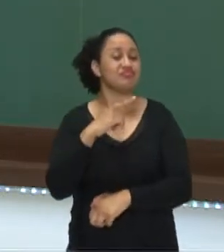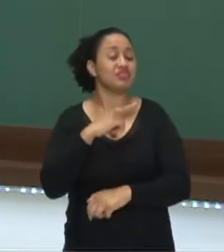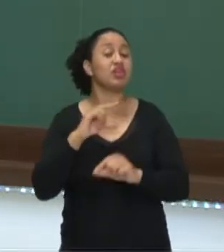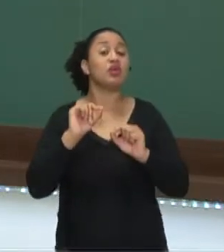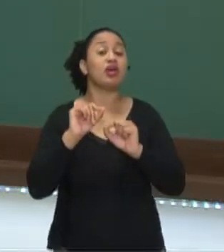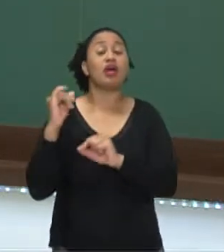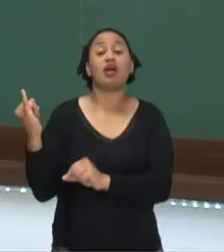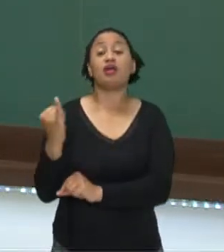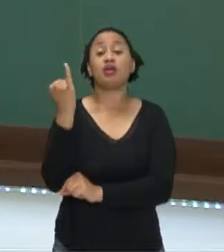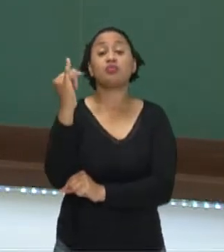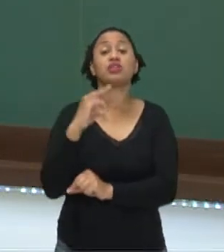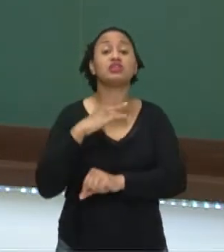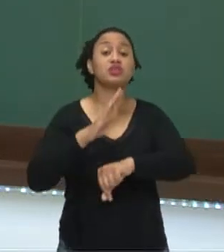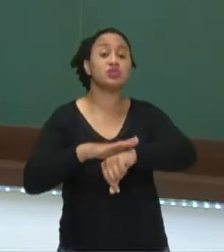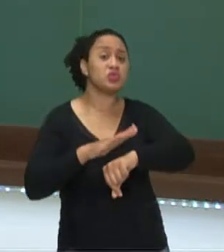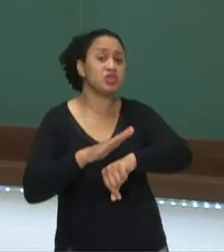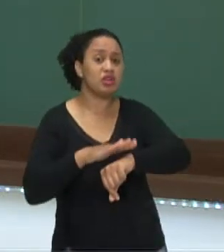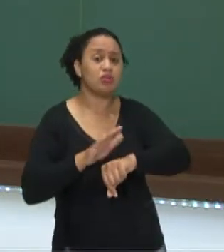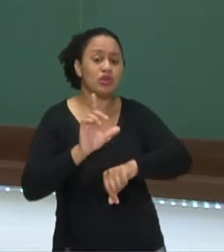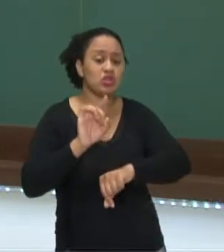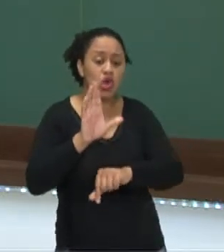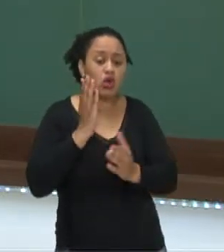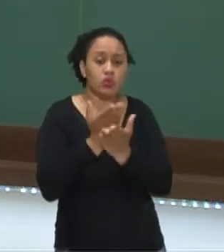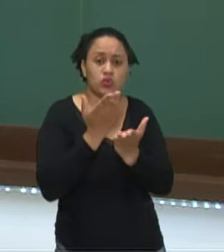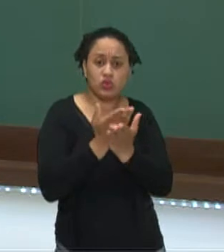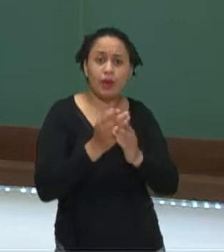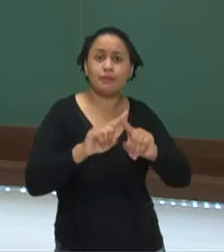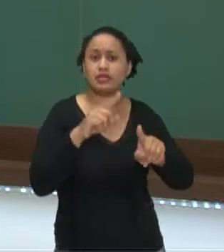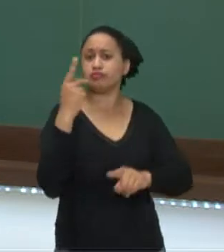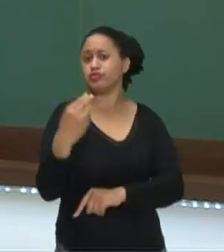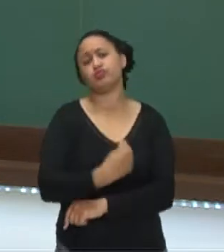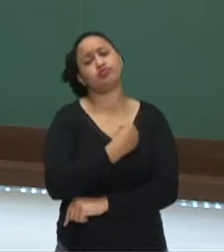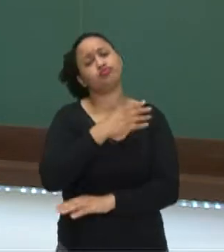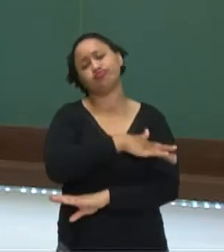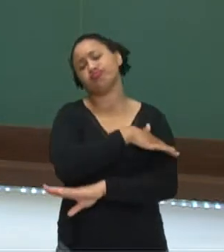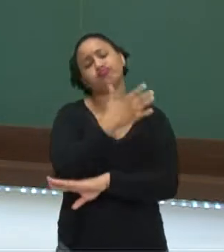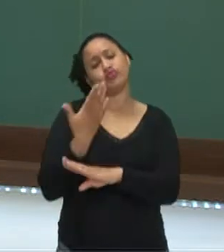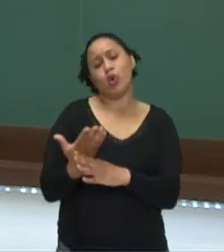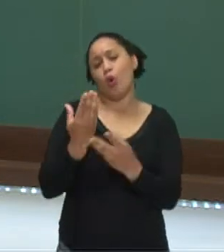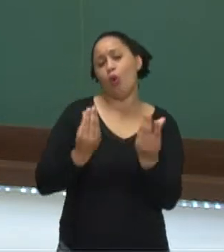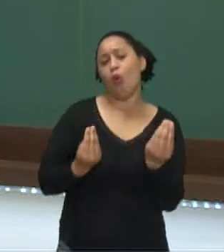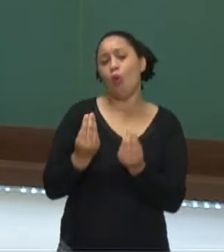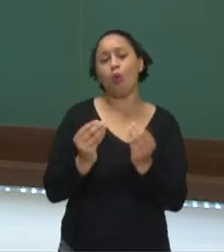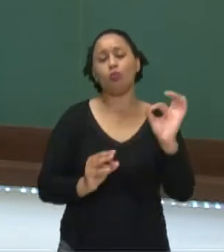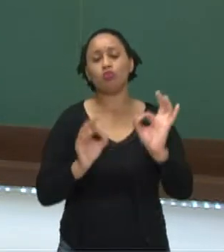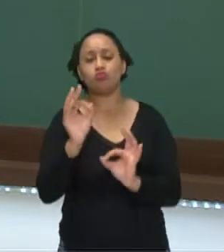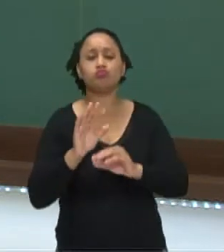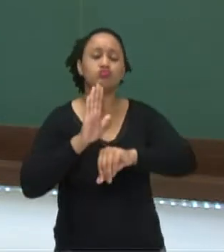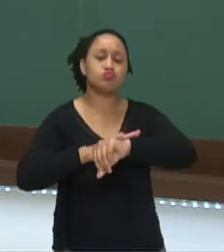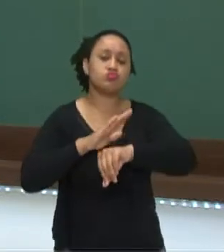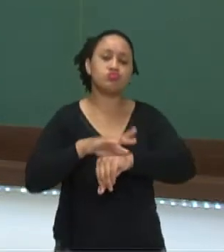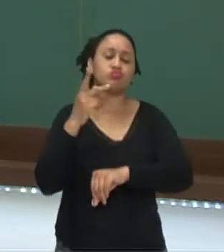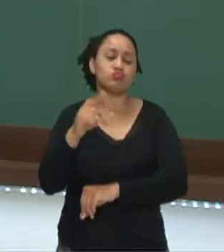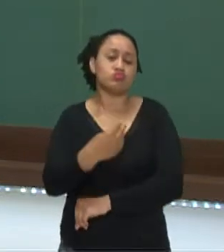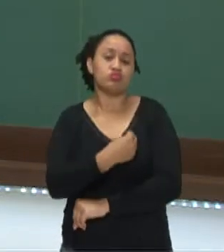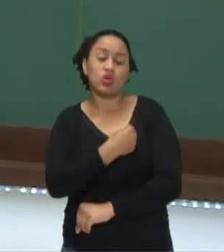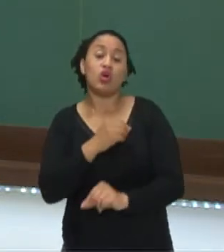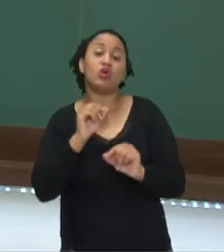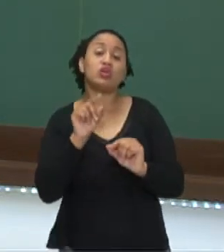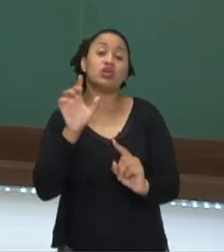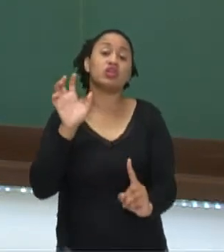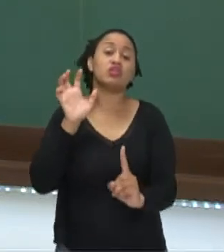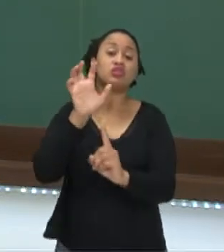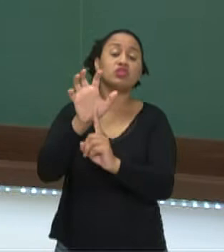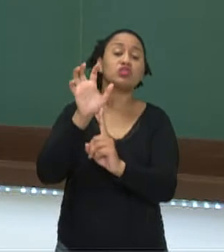sobre a importância do tempo, não só para estudar, para a sua vida. Como organizar o tempo na sua vida, o que isso